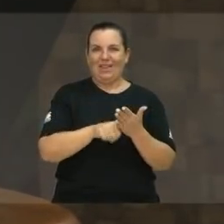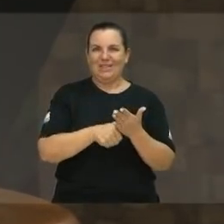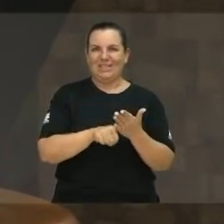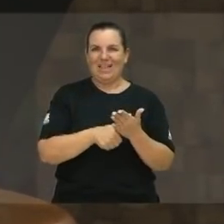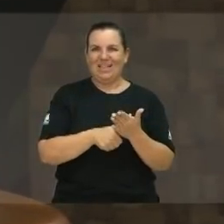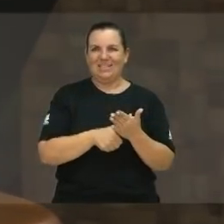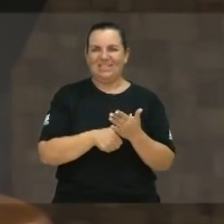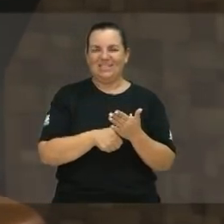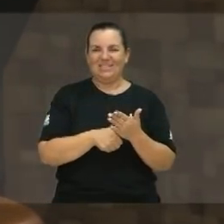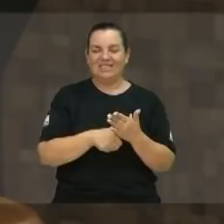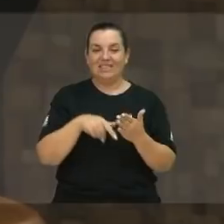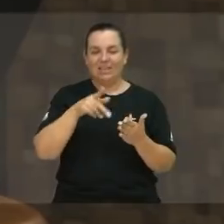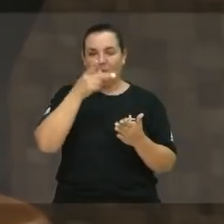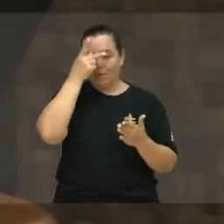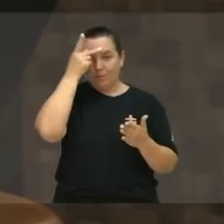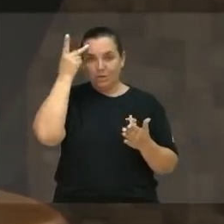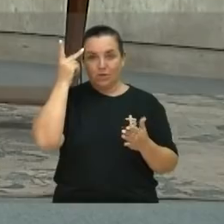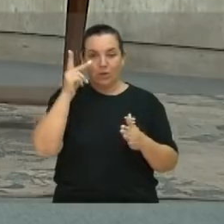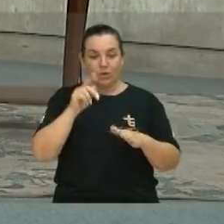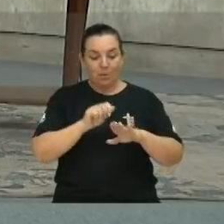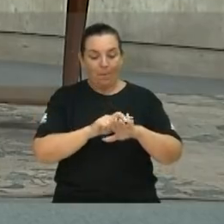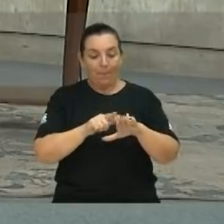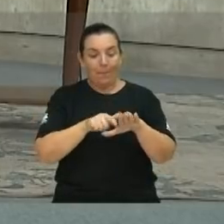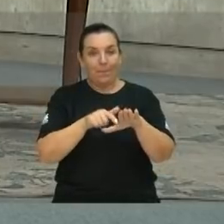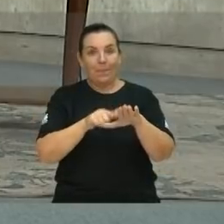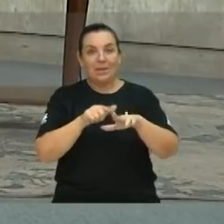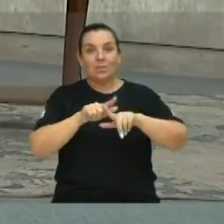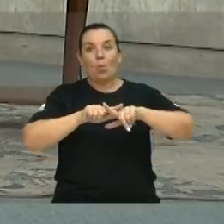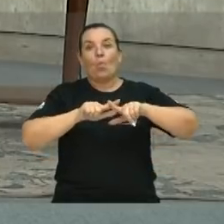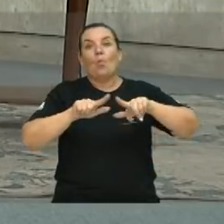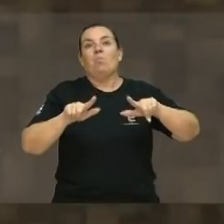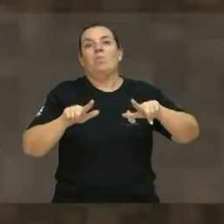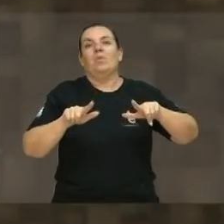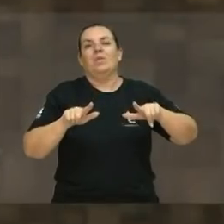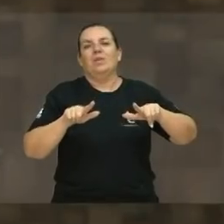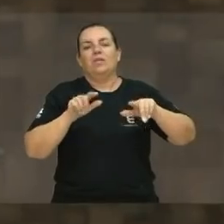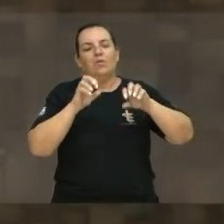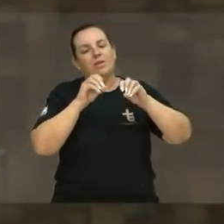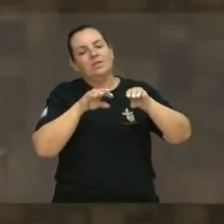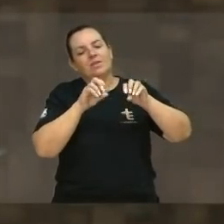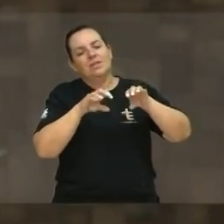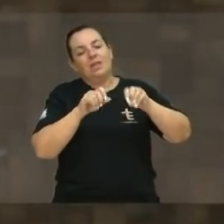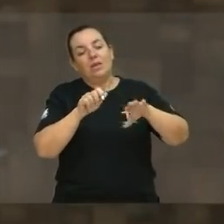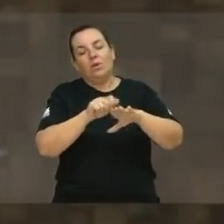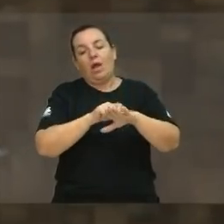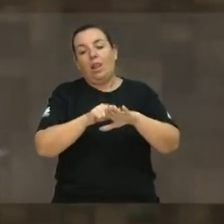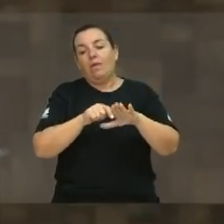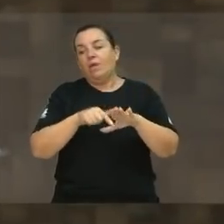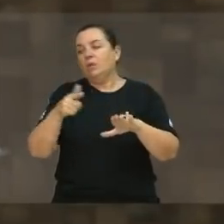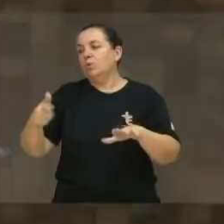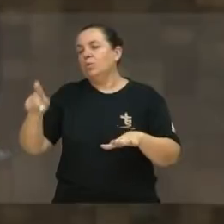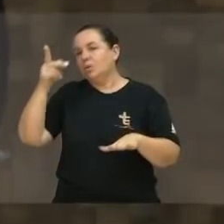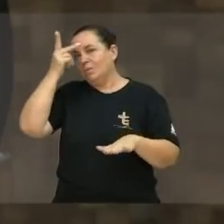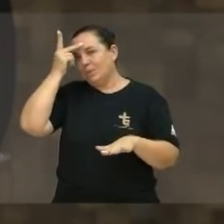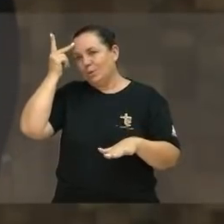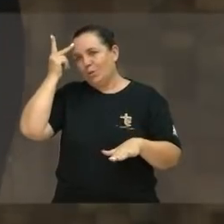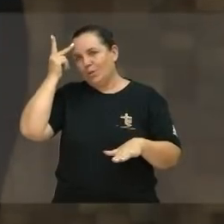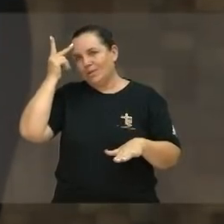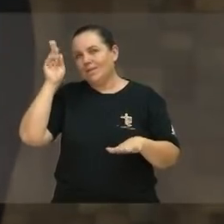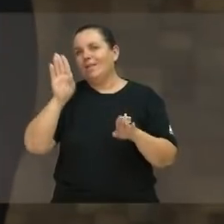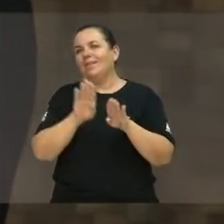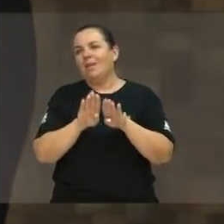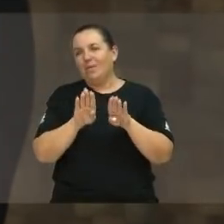é alguém de pés lavados que foi ensinado a lavar os pés a ser